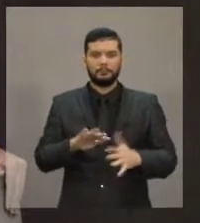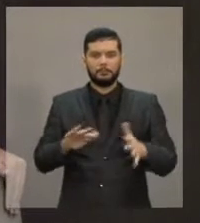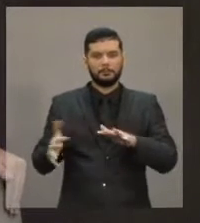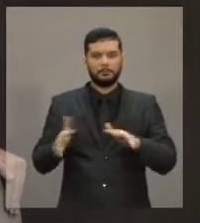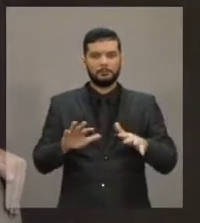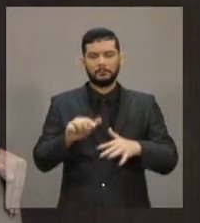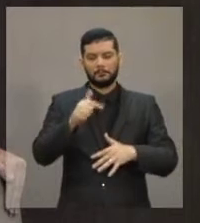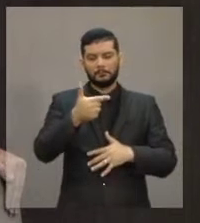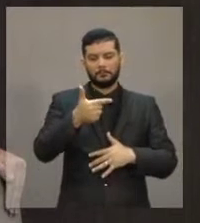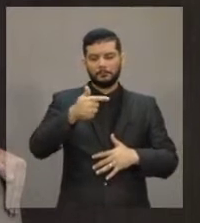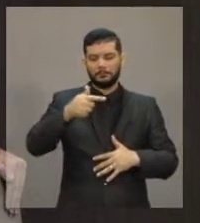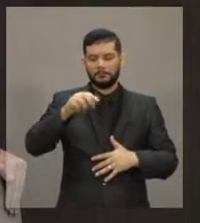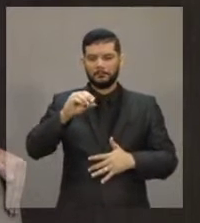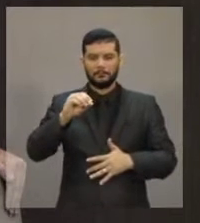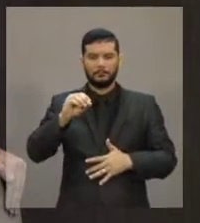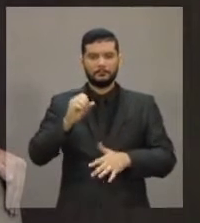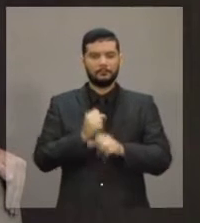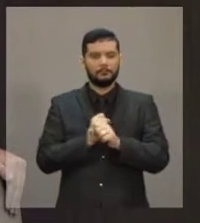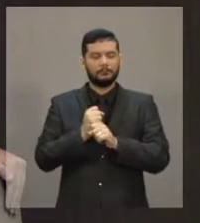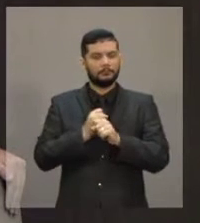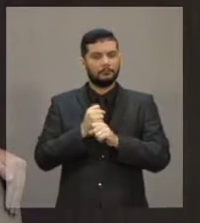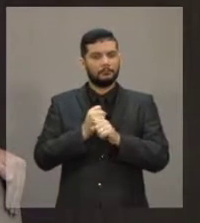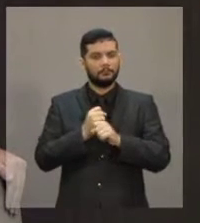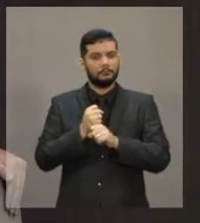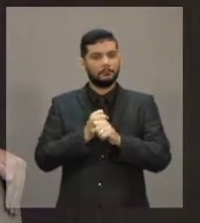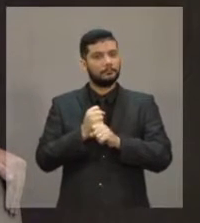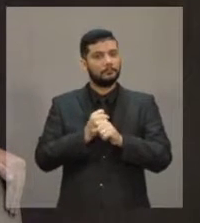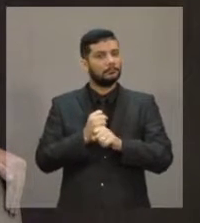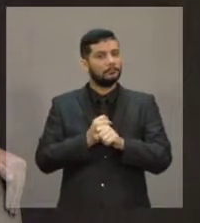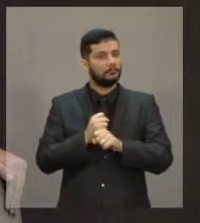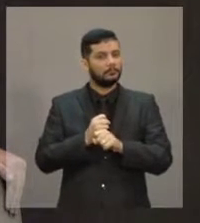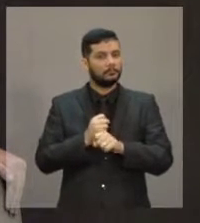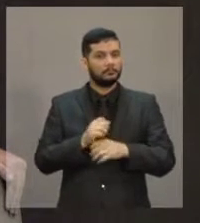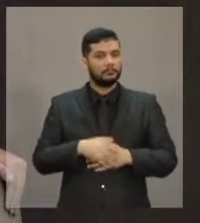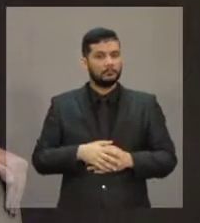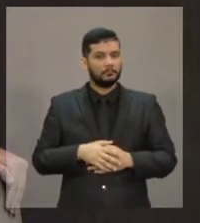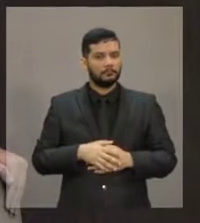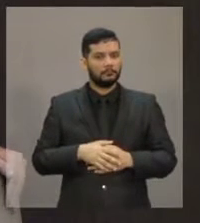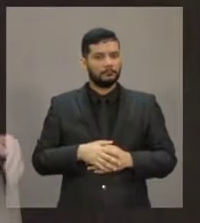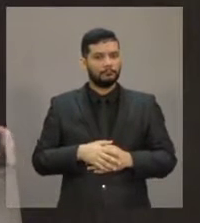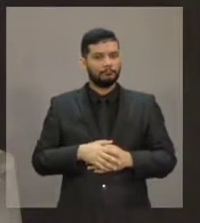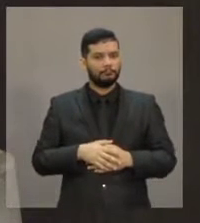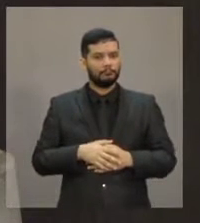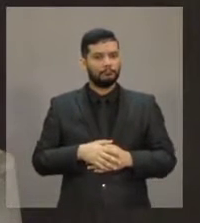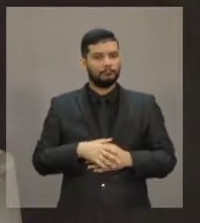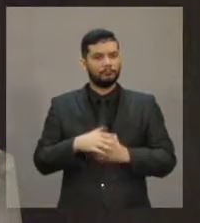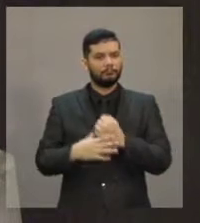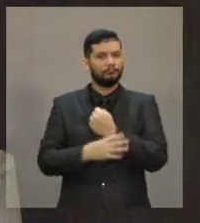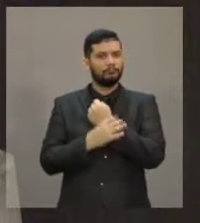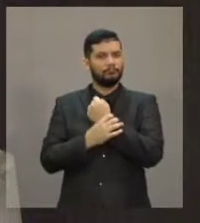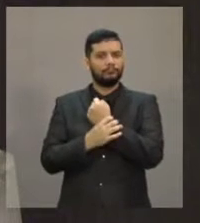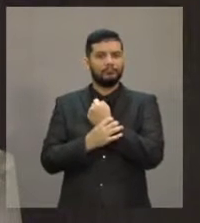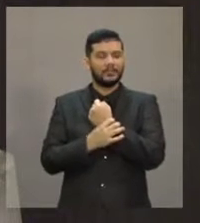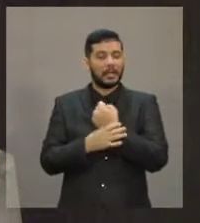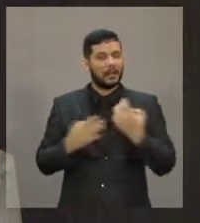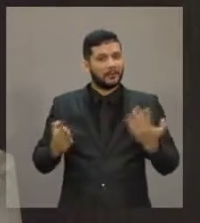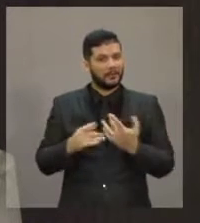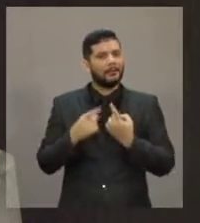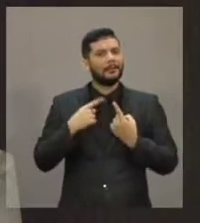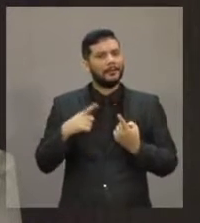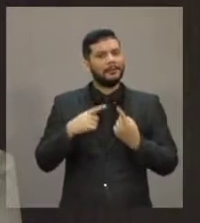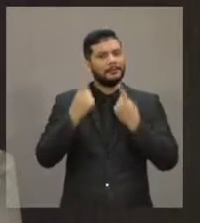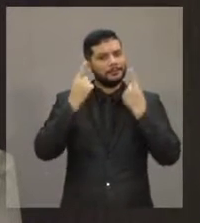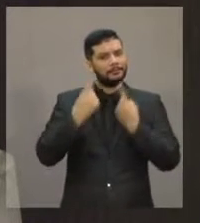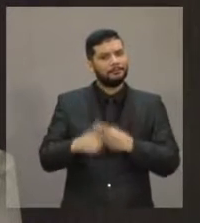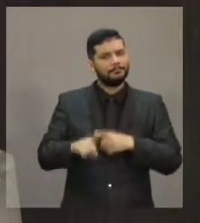270 anos, elas estão sob ataque. Há um